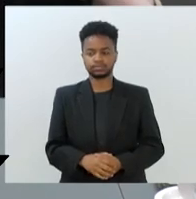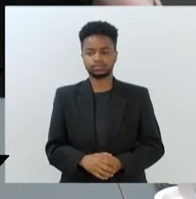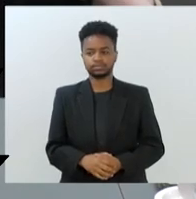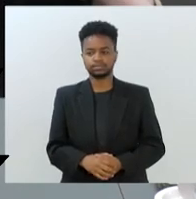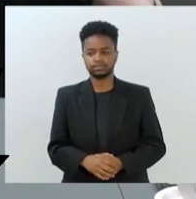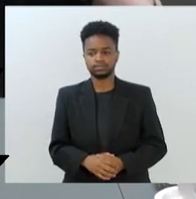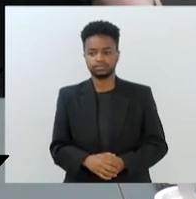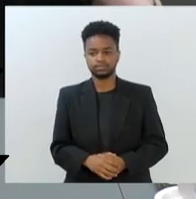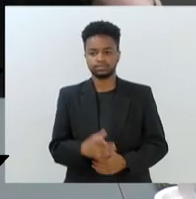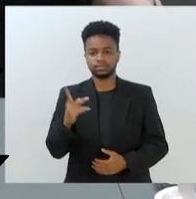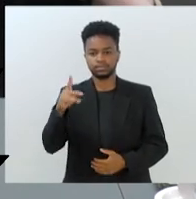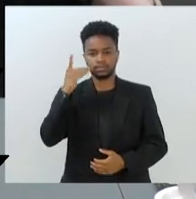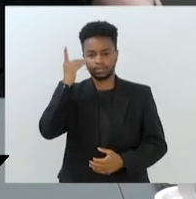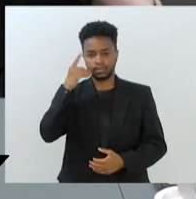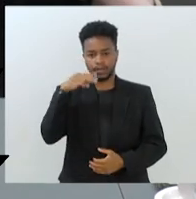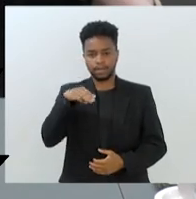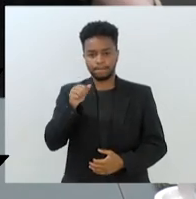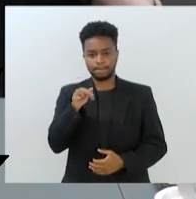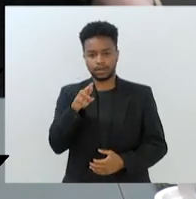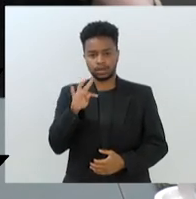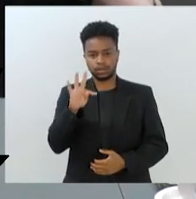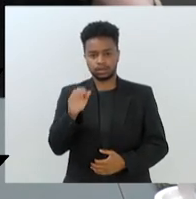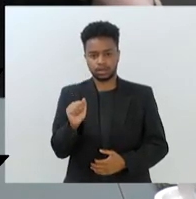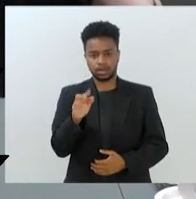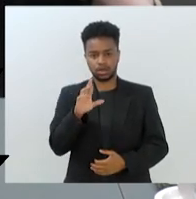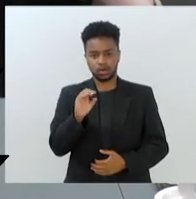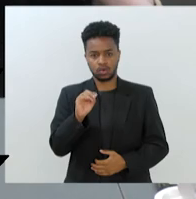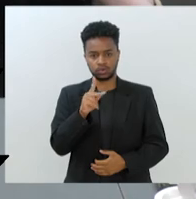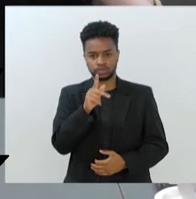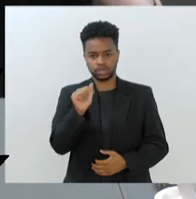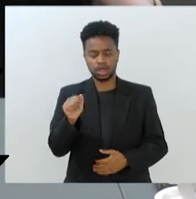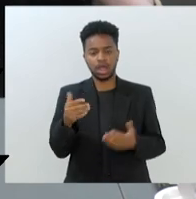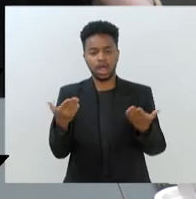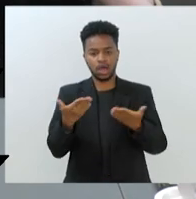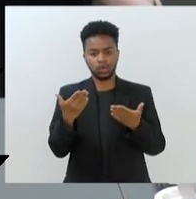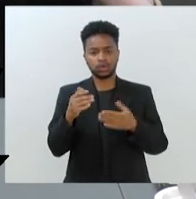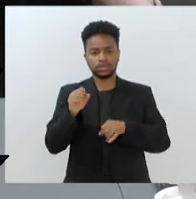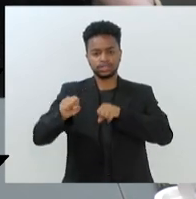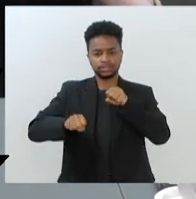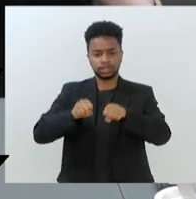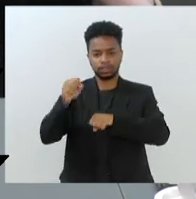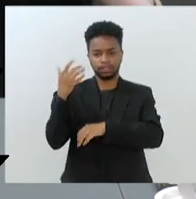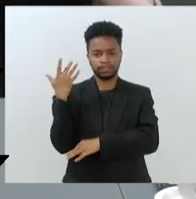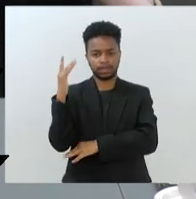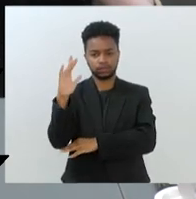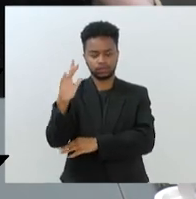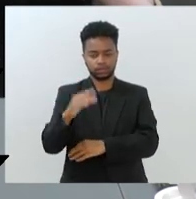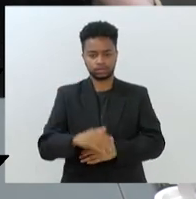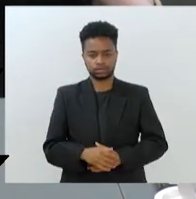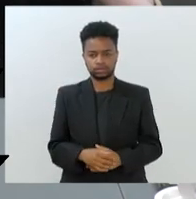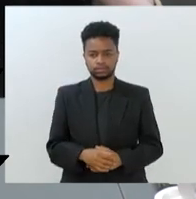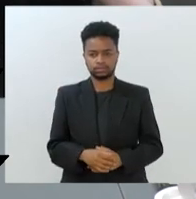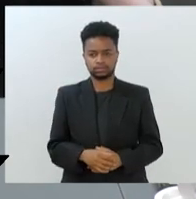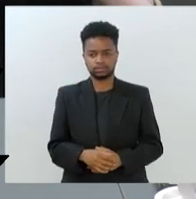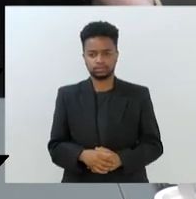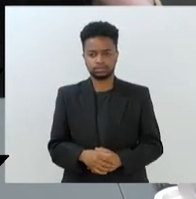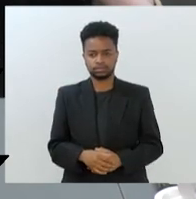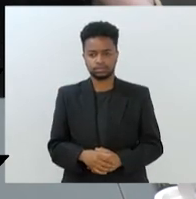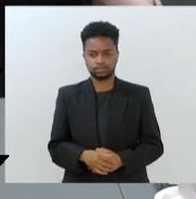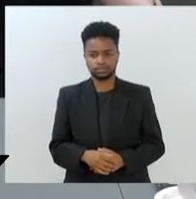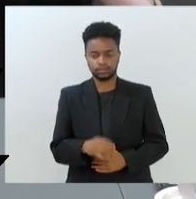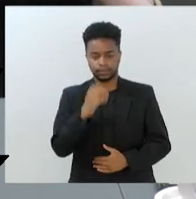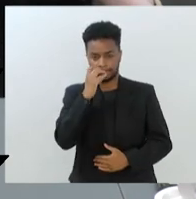que é da deputada Marta Rocha. Esse é o ciclismo de natureza. Que pode dizer